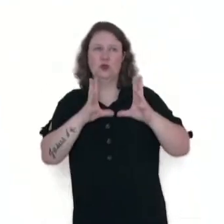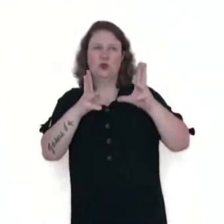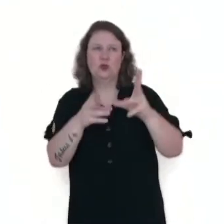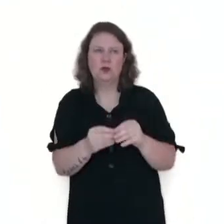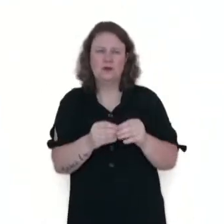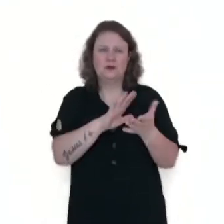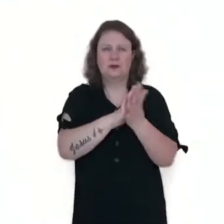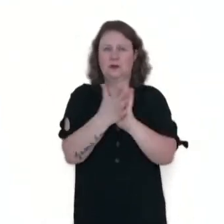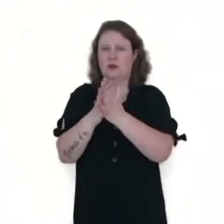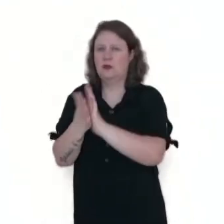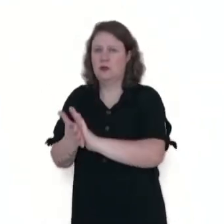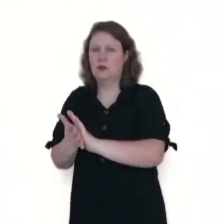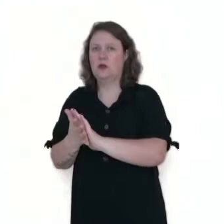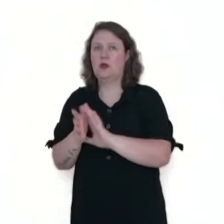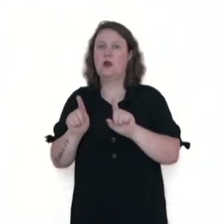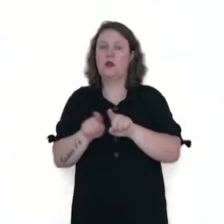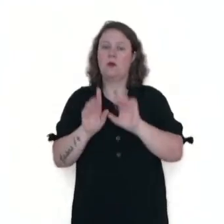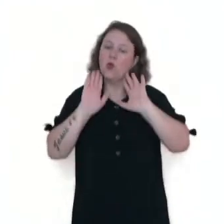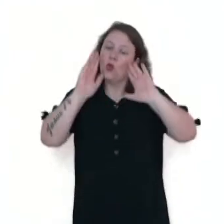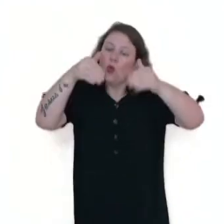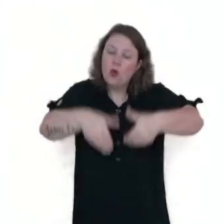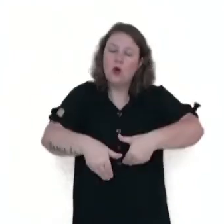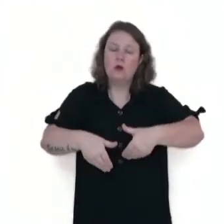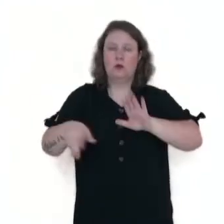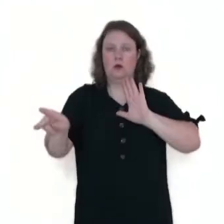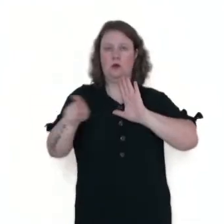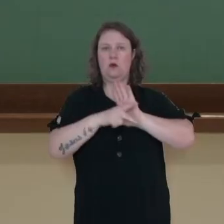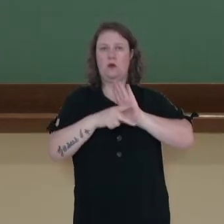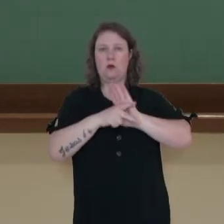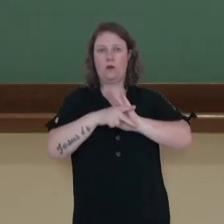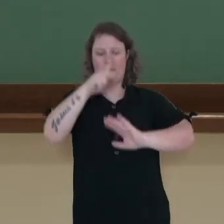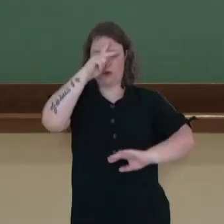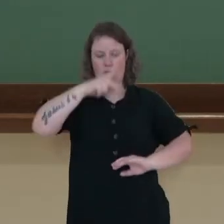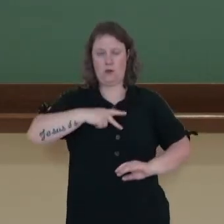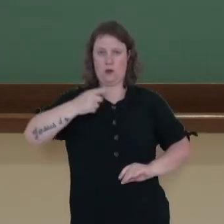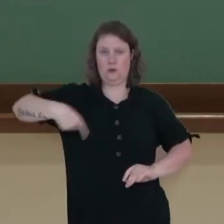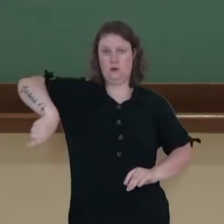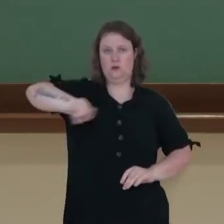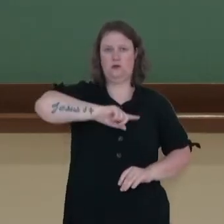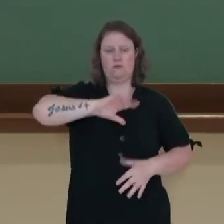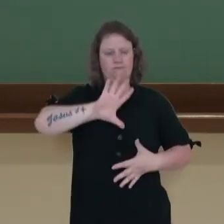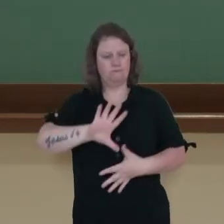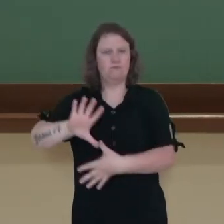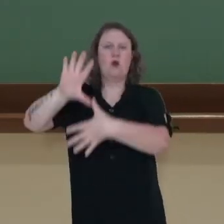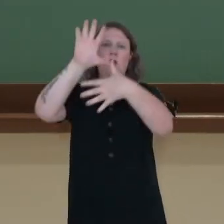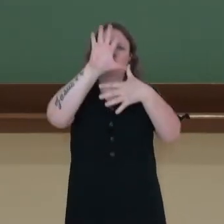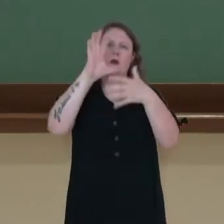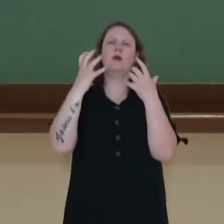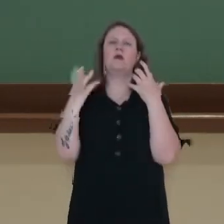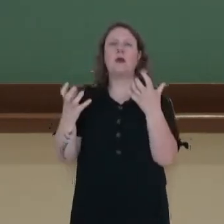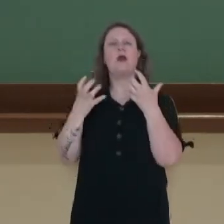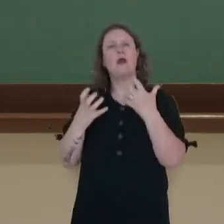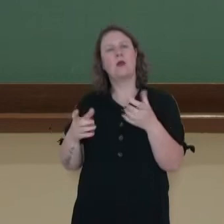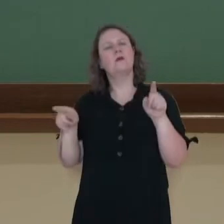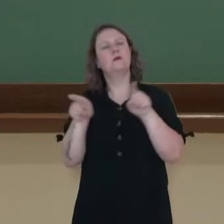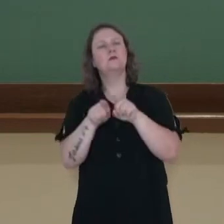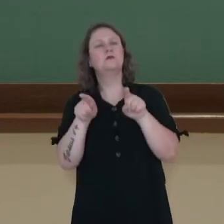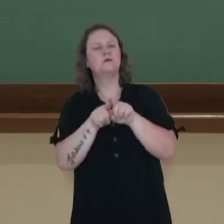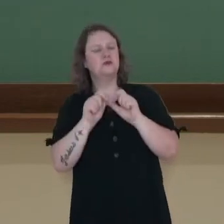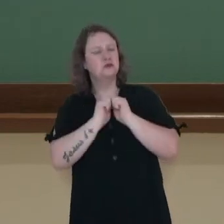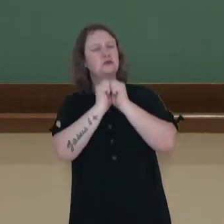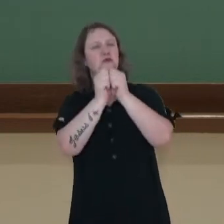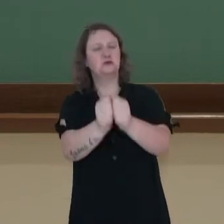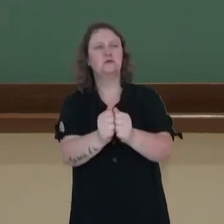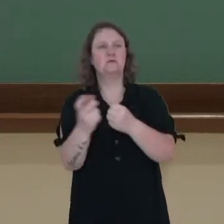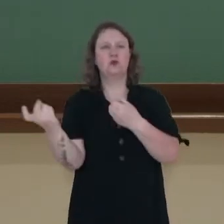corrompe e que tudo concentra em si. Somos da América e queremos ser americanos. O que